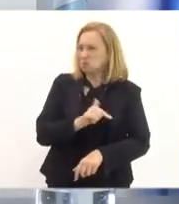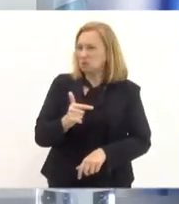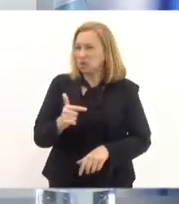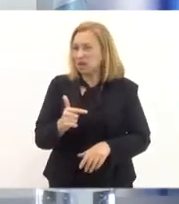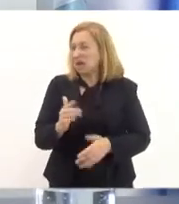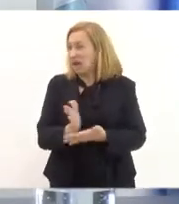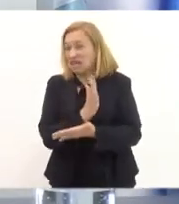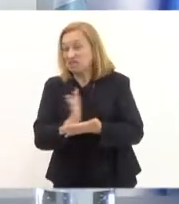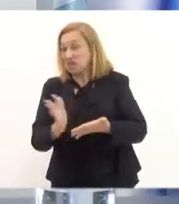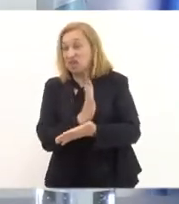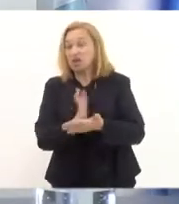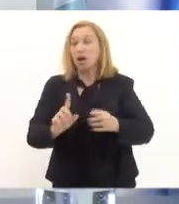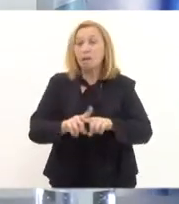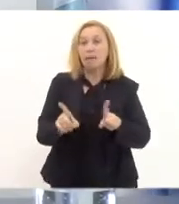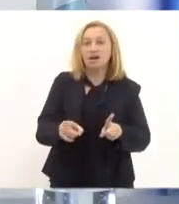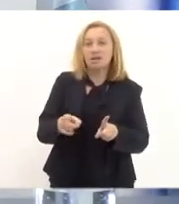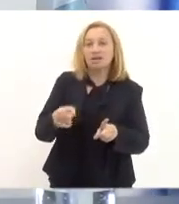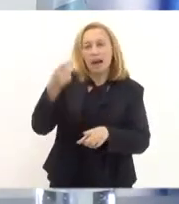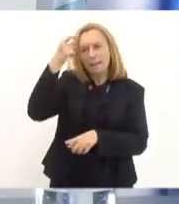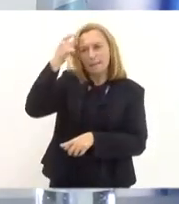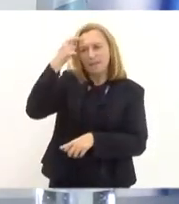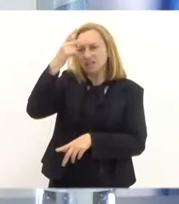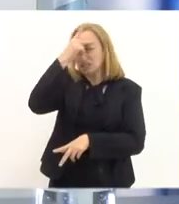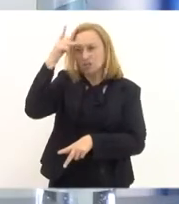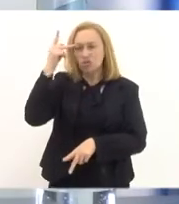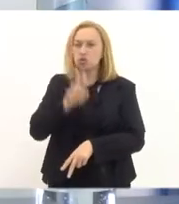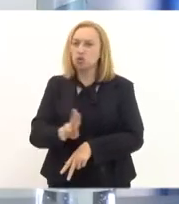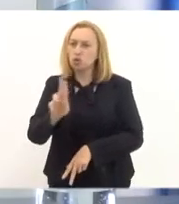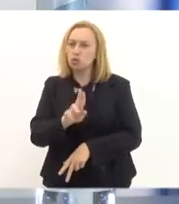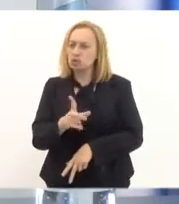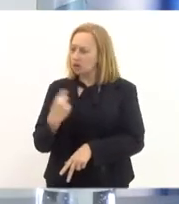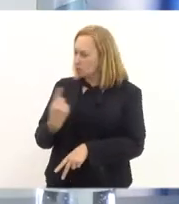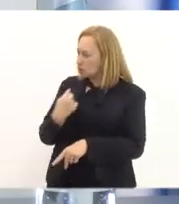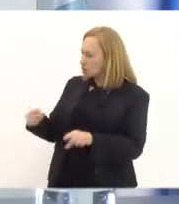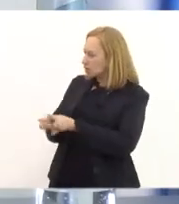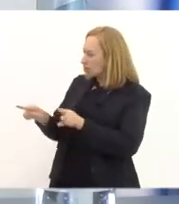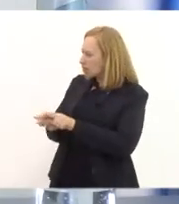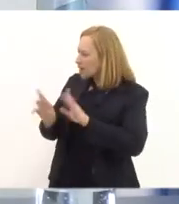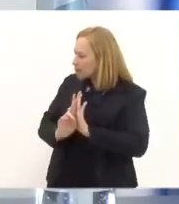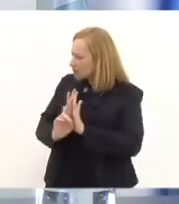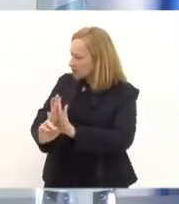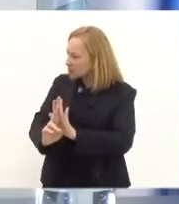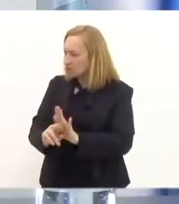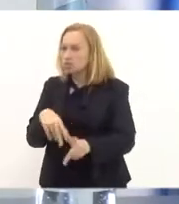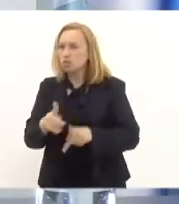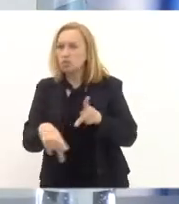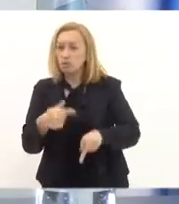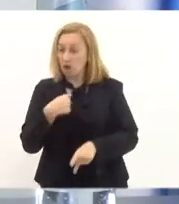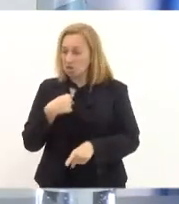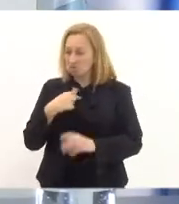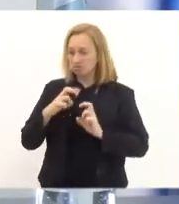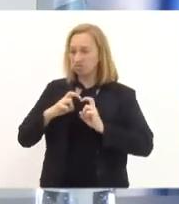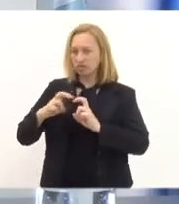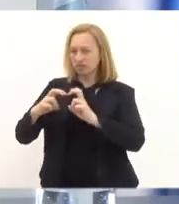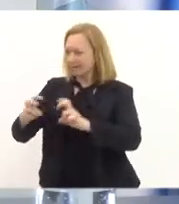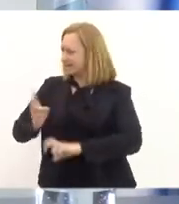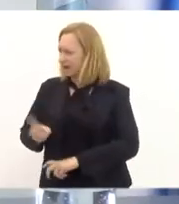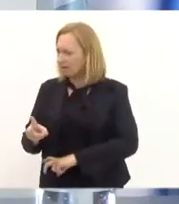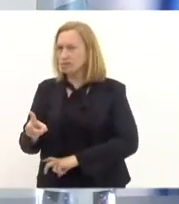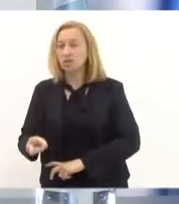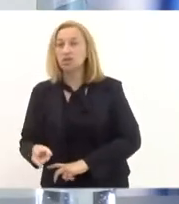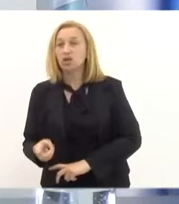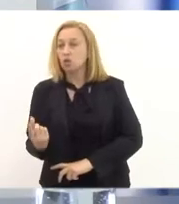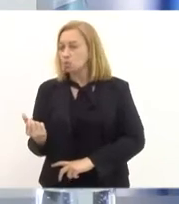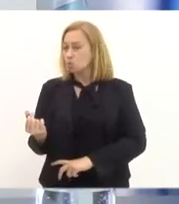pra sobre a nossa a cabeça dos lados é Nossa também enquanto representantes do Parlamento eu que ando de trem é a